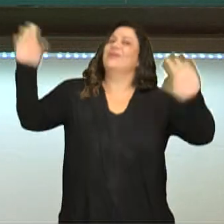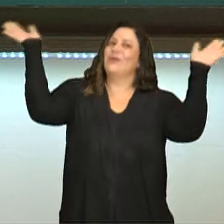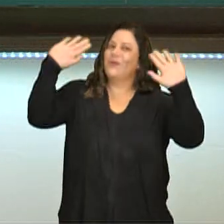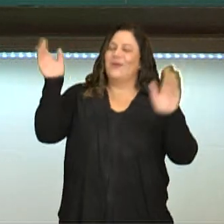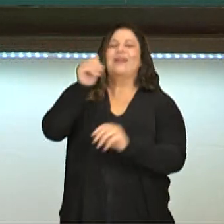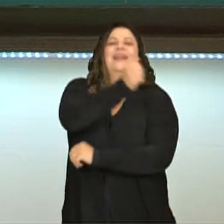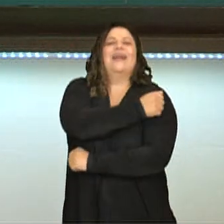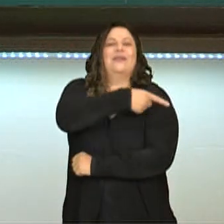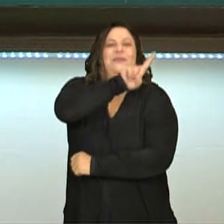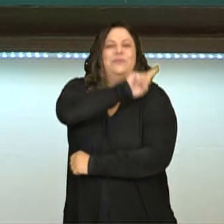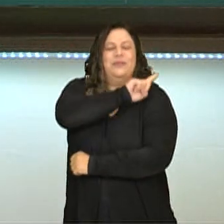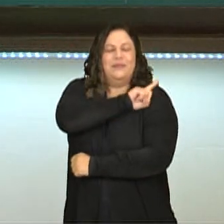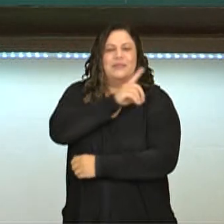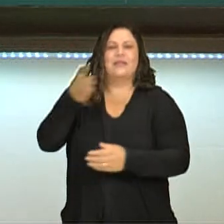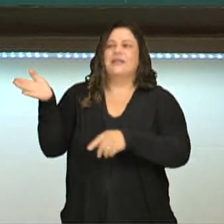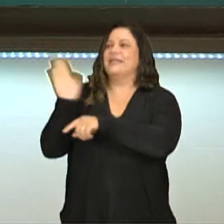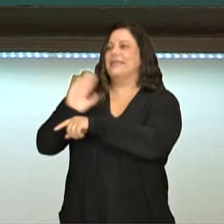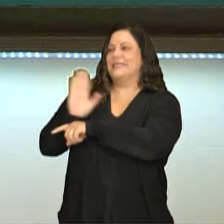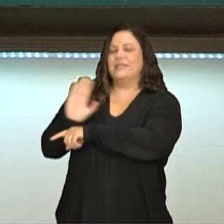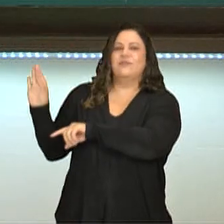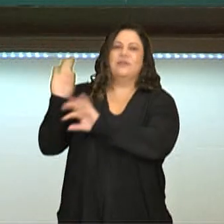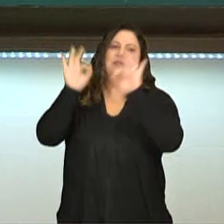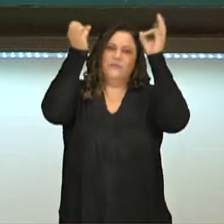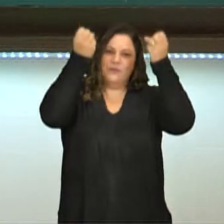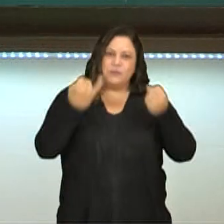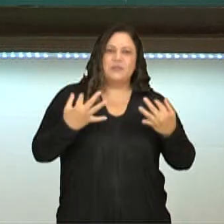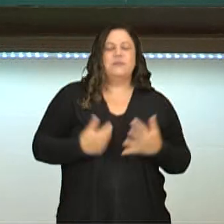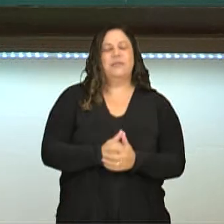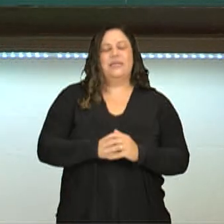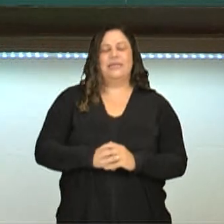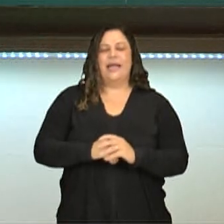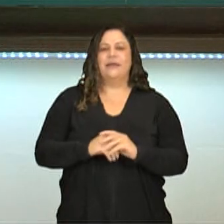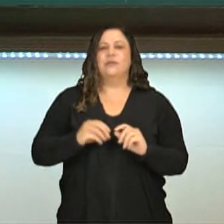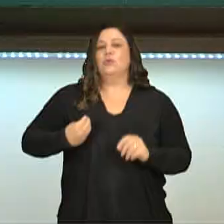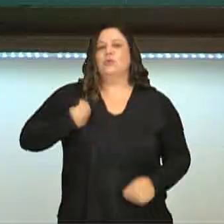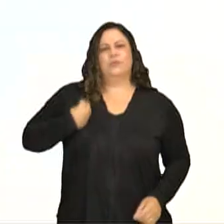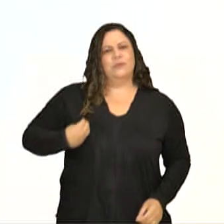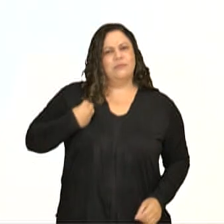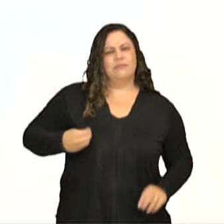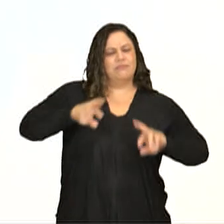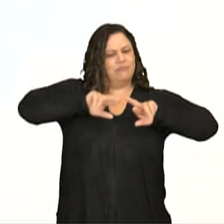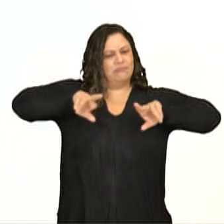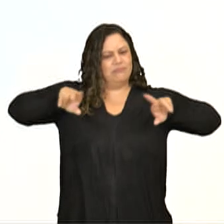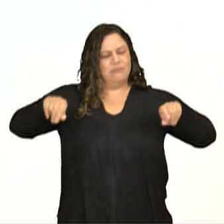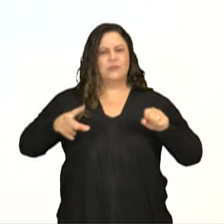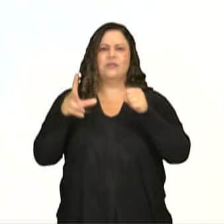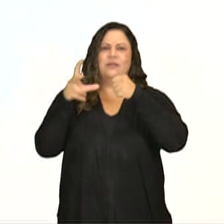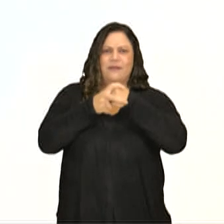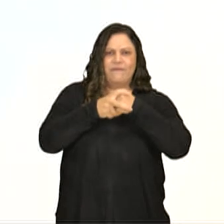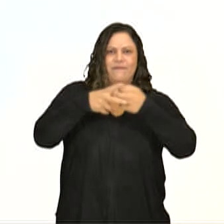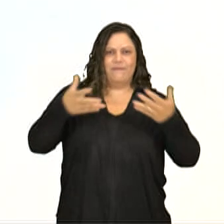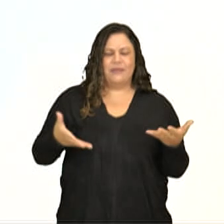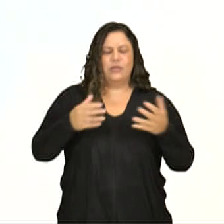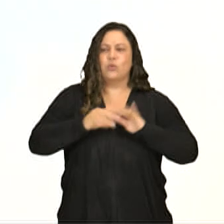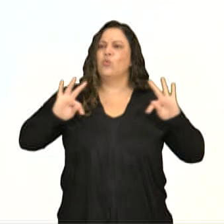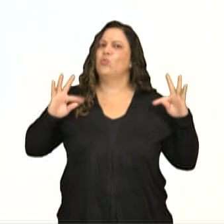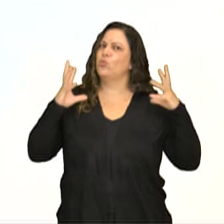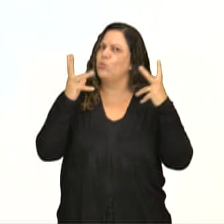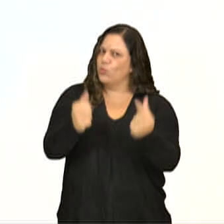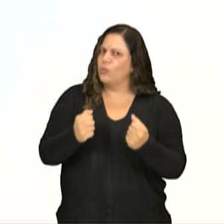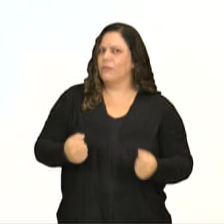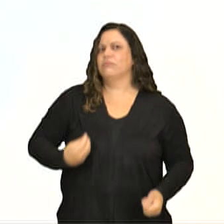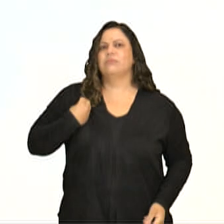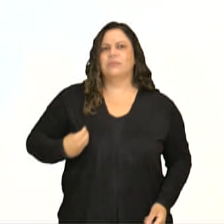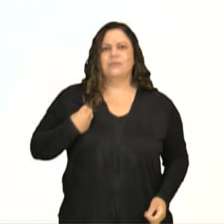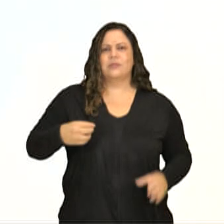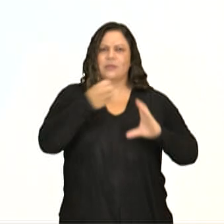Olá, estudantes da primeira série. Nesse vídeo vamos falar sobre seres vivos e vírus. Todos os seres vivos possuem características que